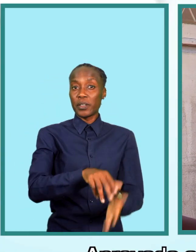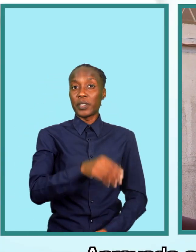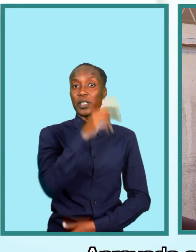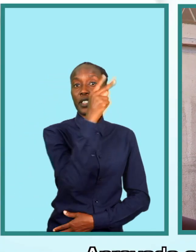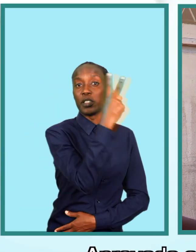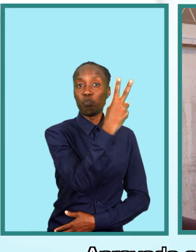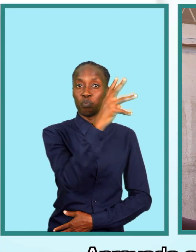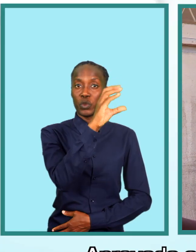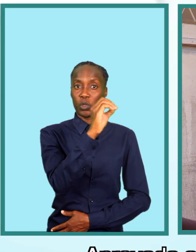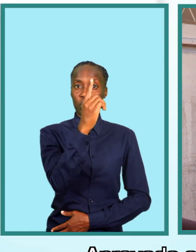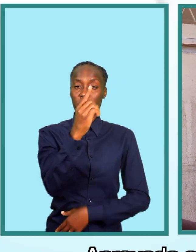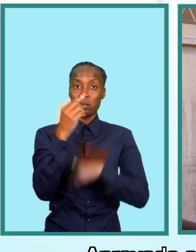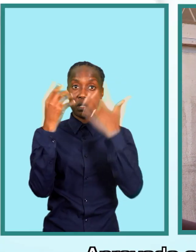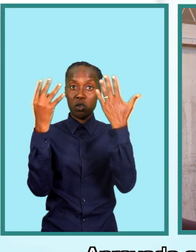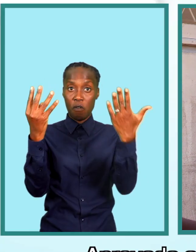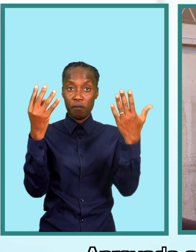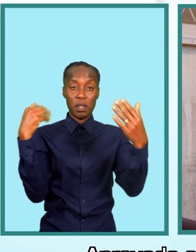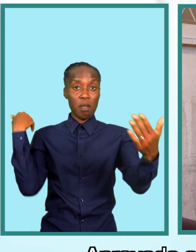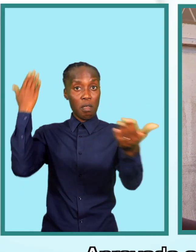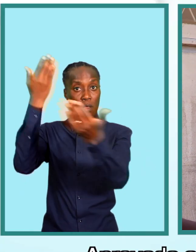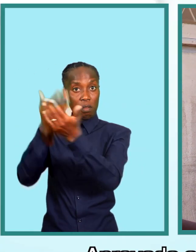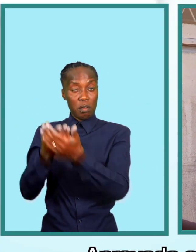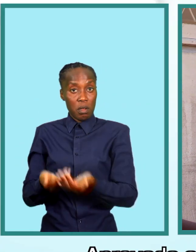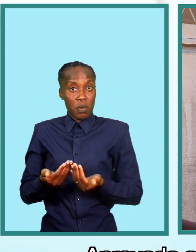Aprovada a lei de 2019 até aqui,